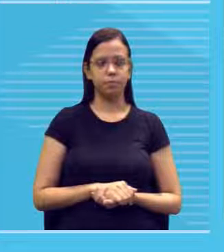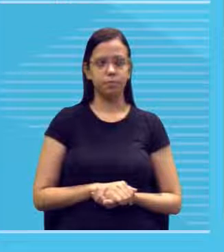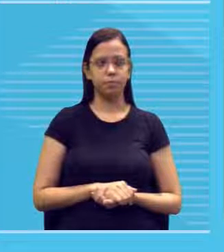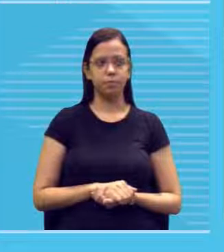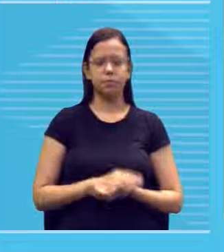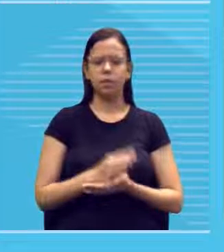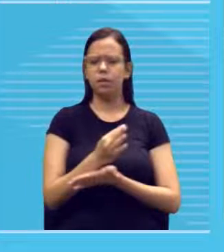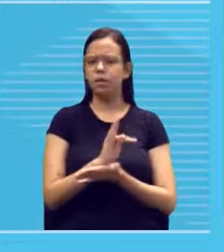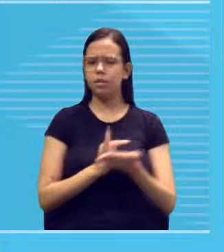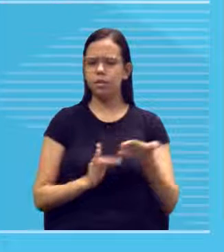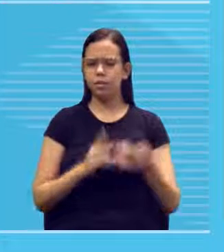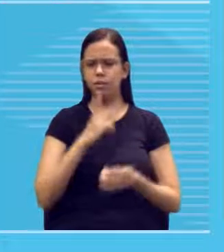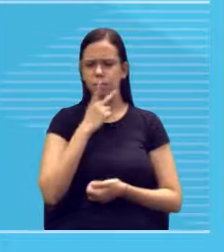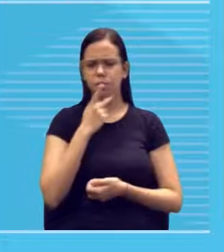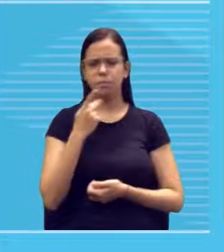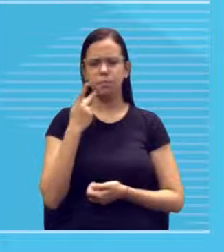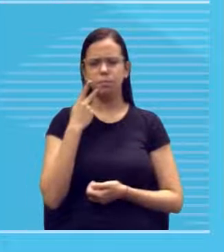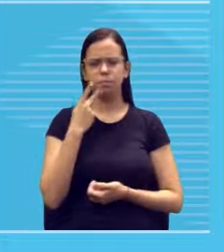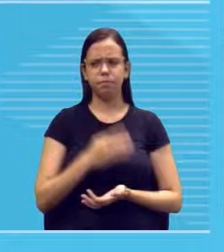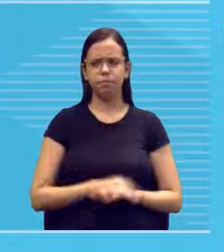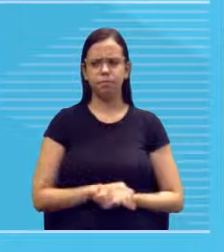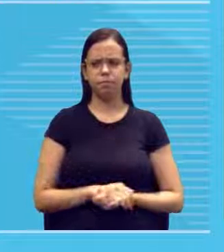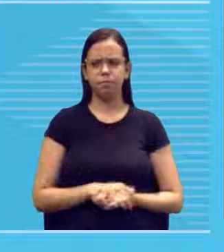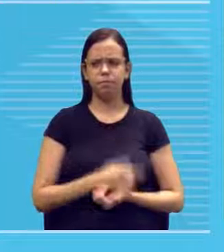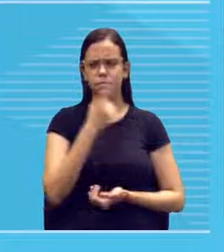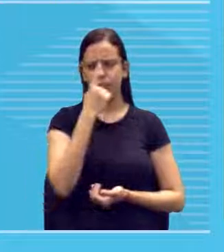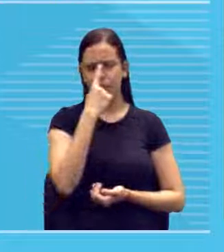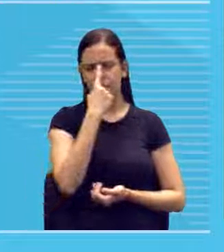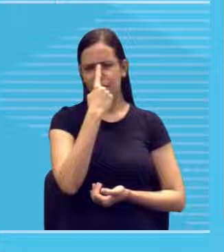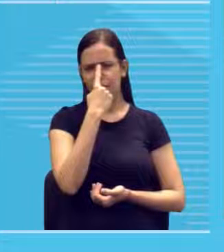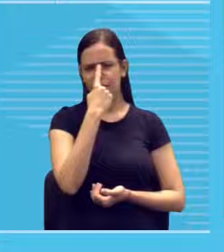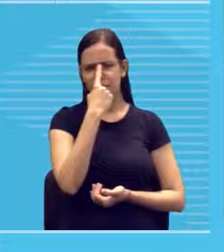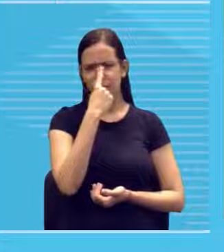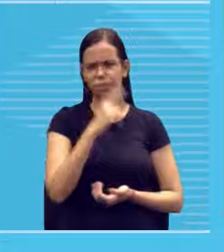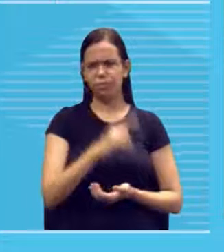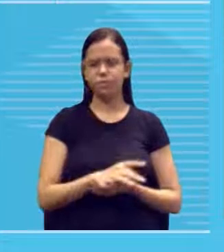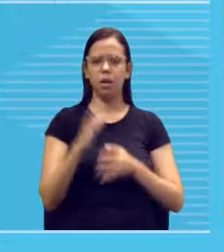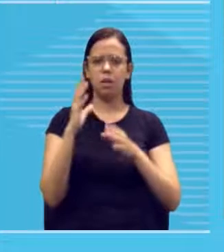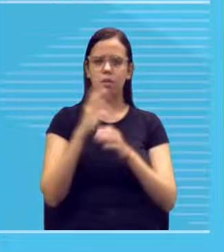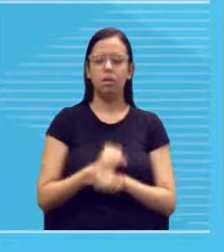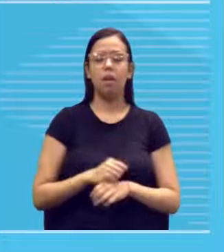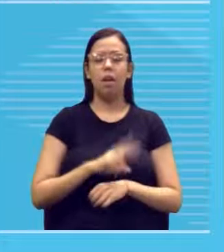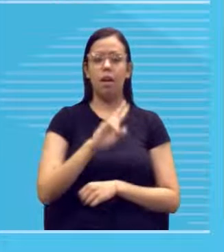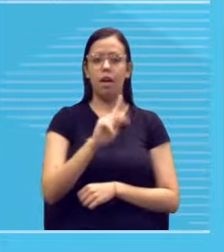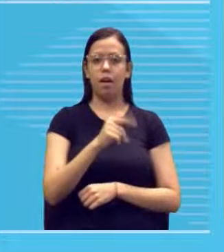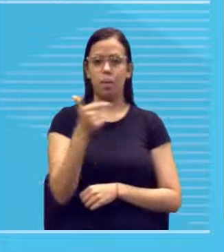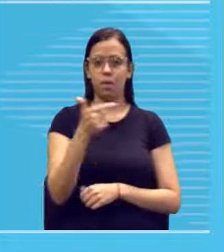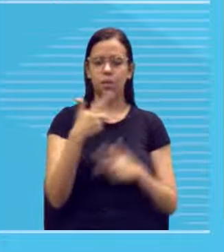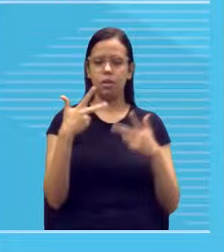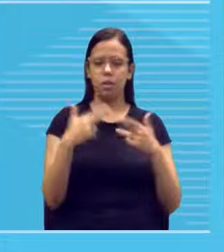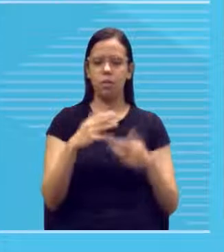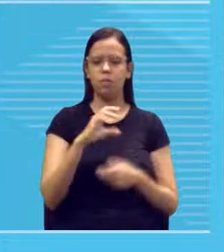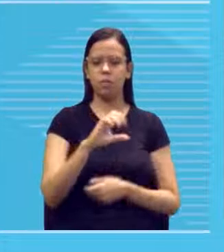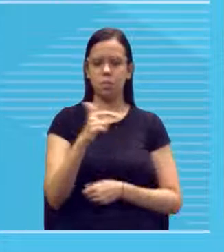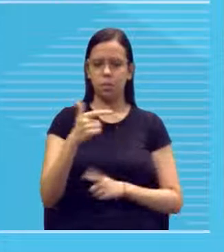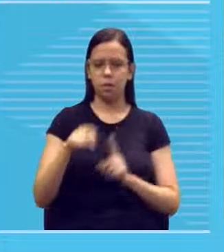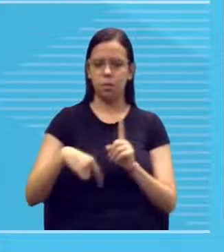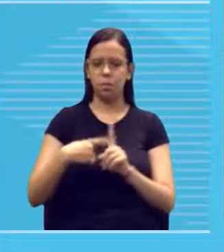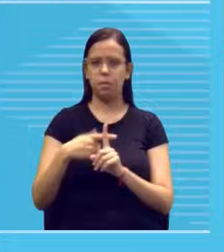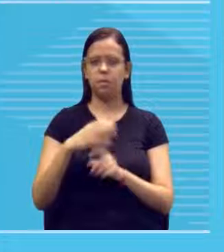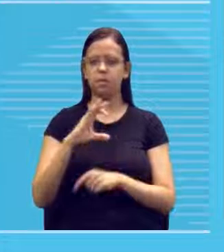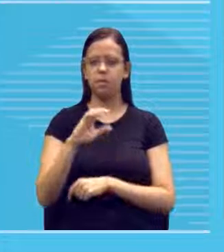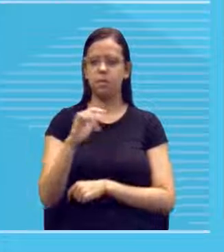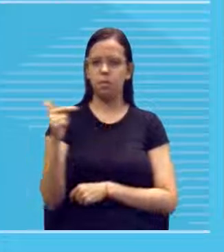teorema de Pitágoras né a soma dos quadrados dos catetos é igual a